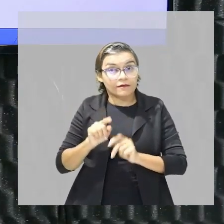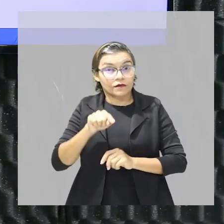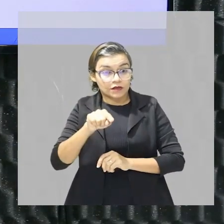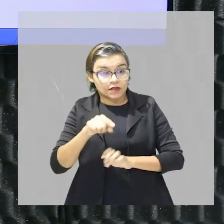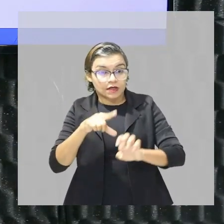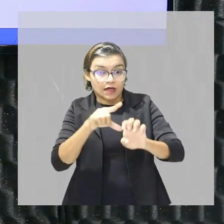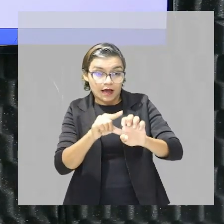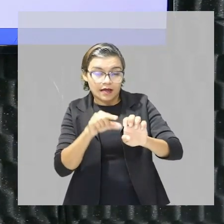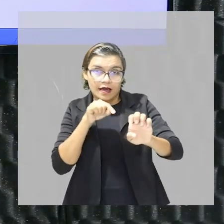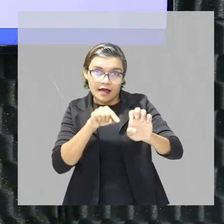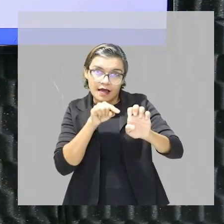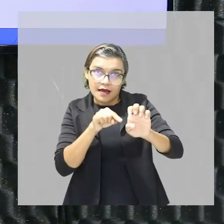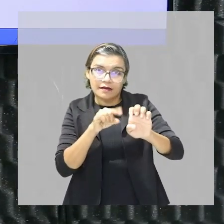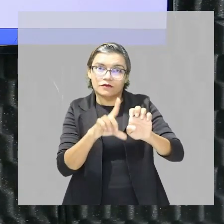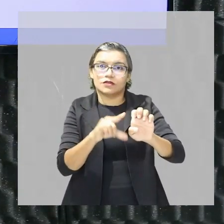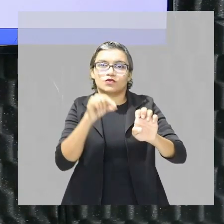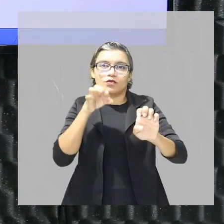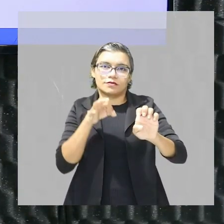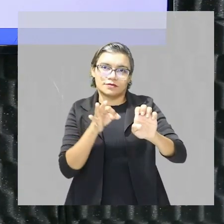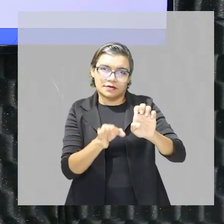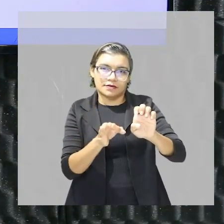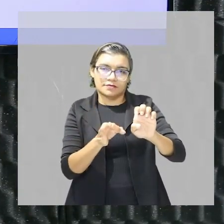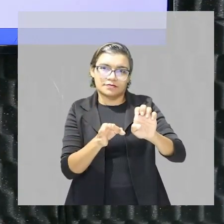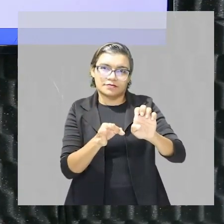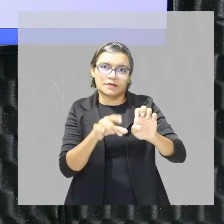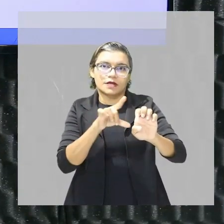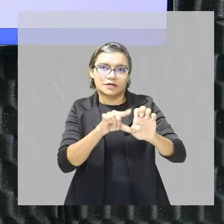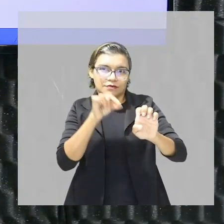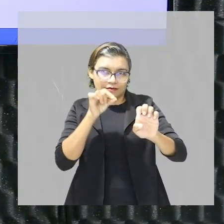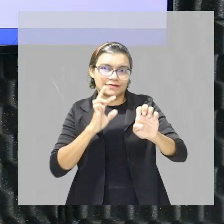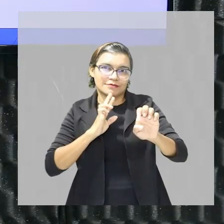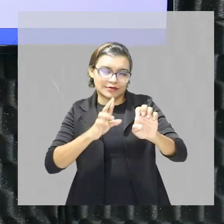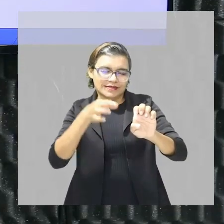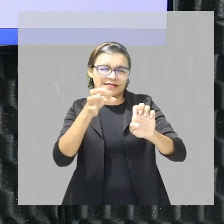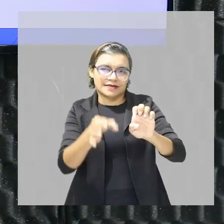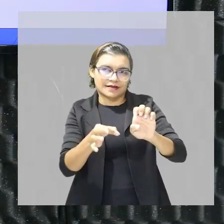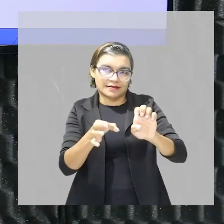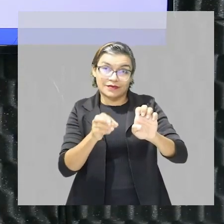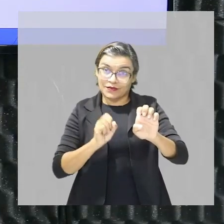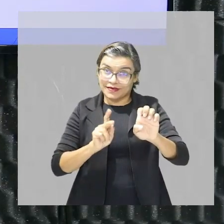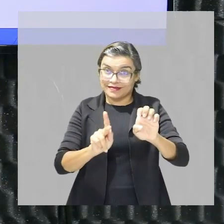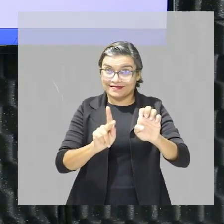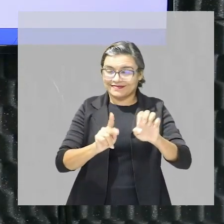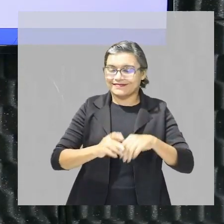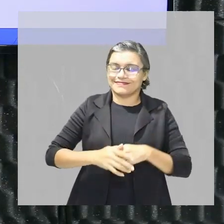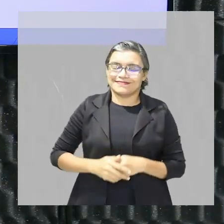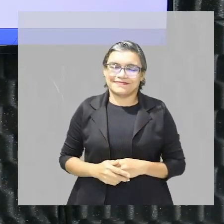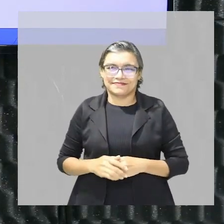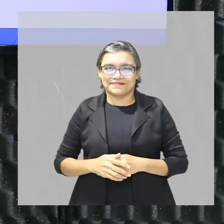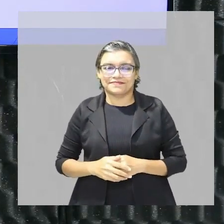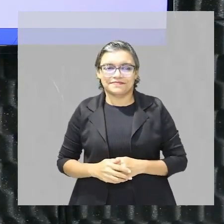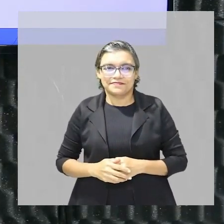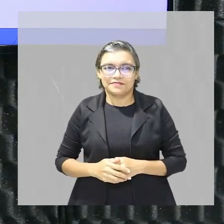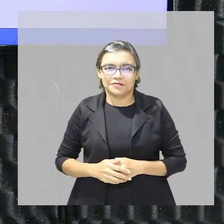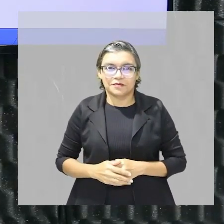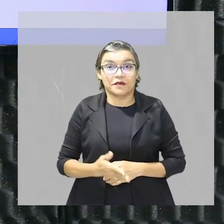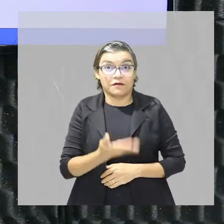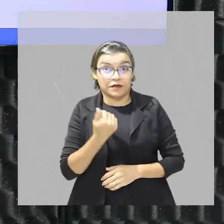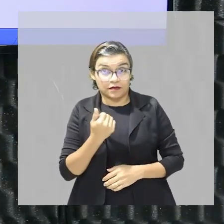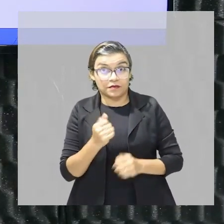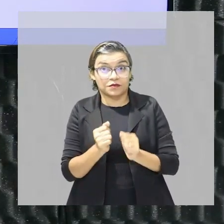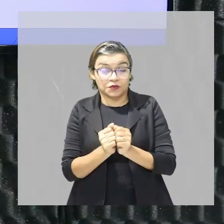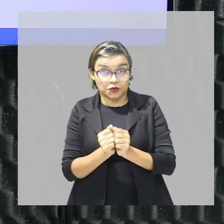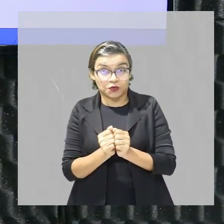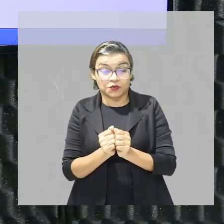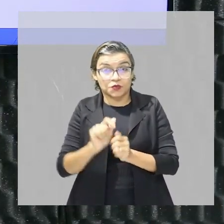assinala aí para você a letra e marque a letra é para você tá bom beleza vamos comigo aqui que nós